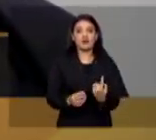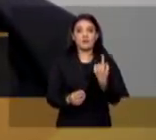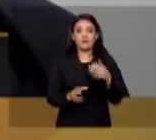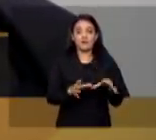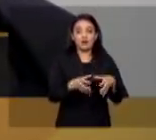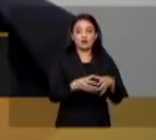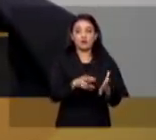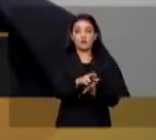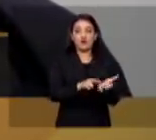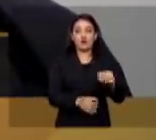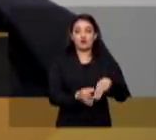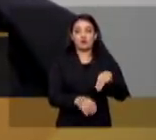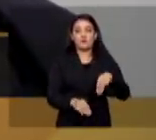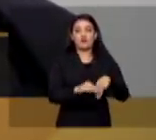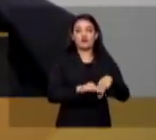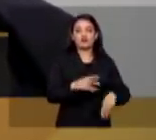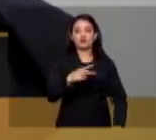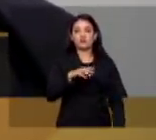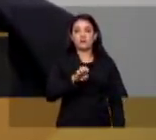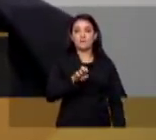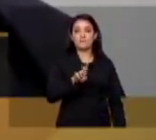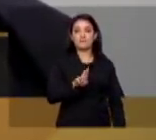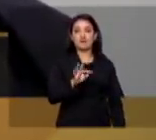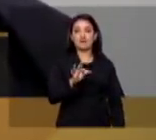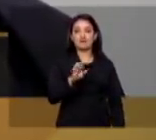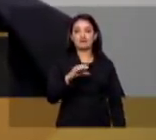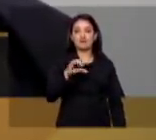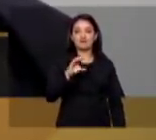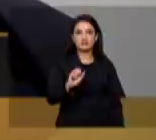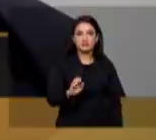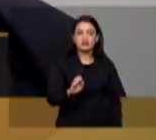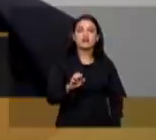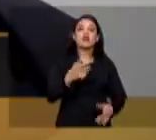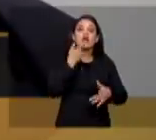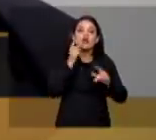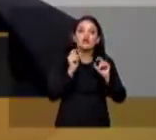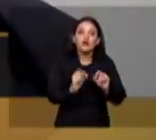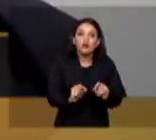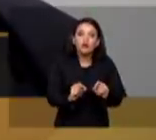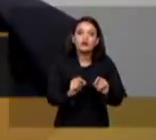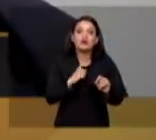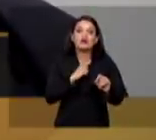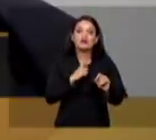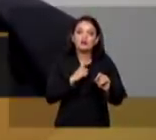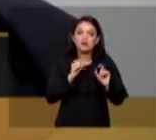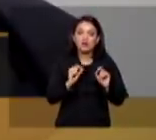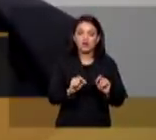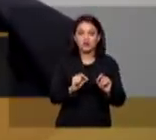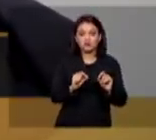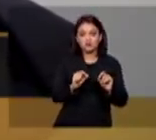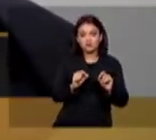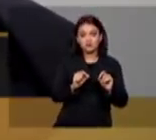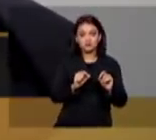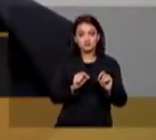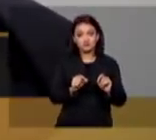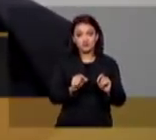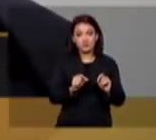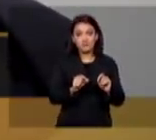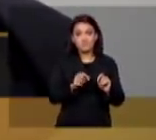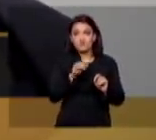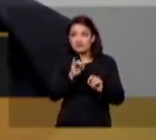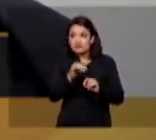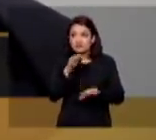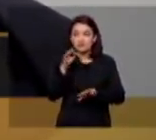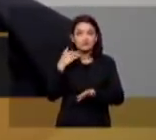de relatoria do ministro Sepúlveda Pertence, no qual se assentou que eventual promoção do juiz excepto não prejudica a